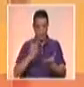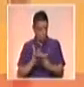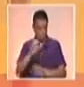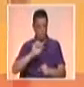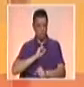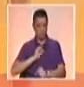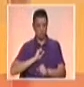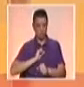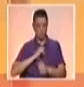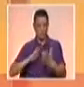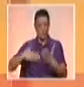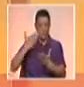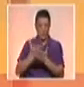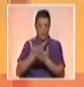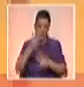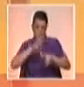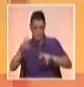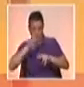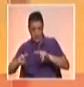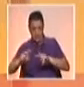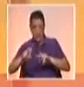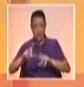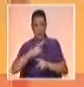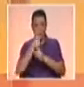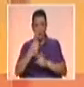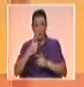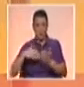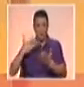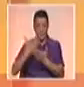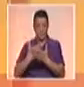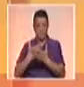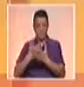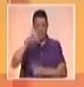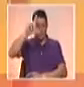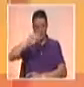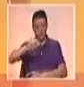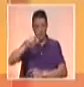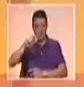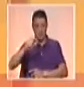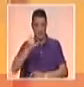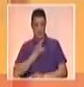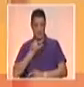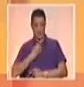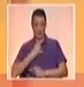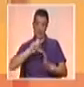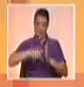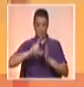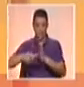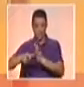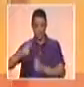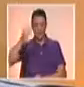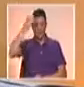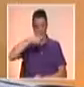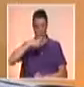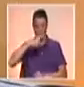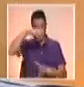do nosso currículo como oferta curricular e nem faria sentido de outra forma, dado que também contribuiu para a identidade do próprio projeto. Tu faz parte da história, não é?